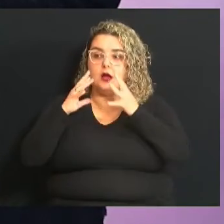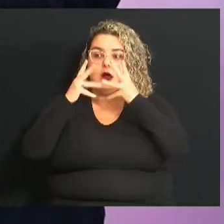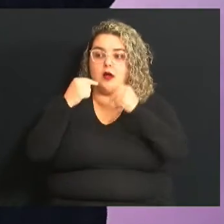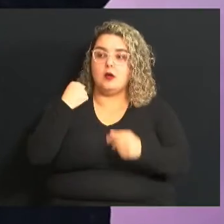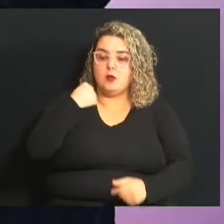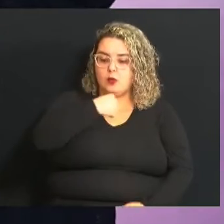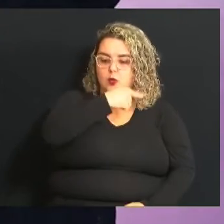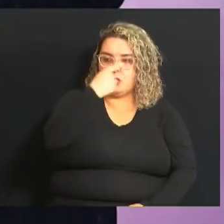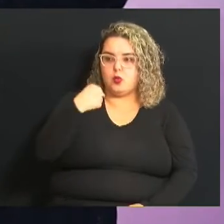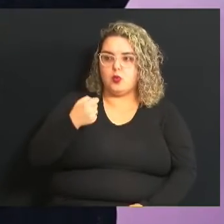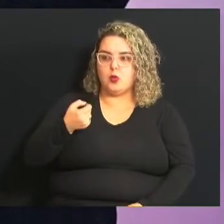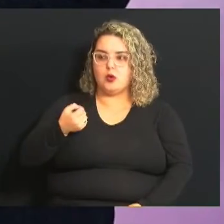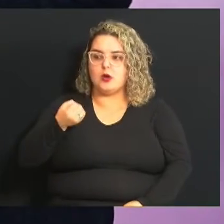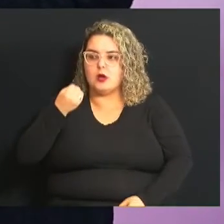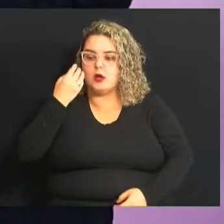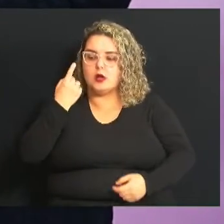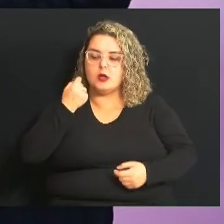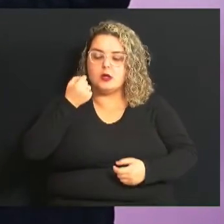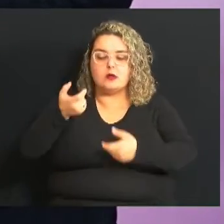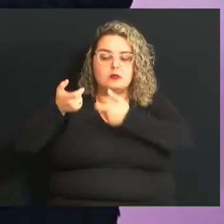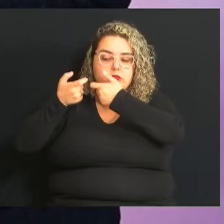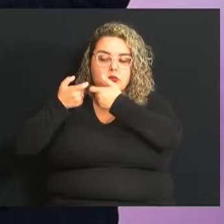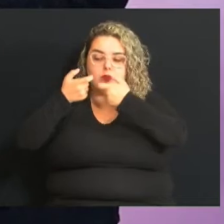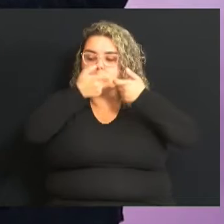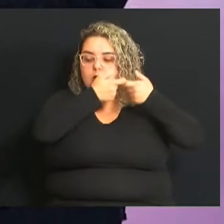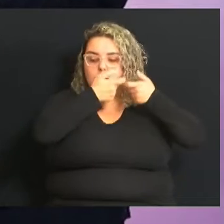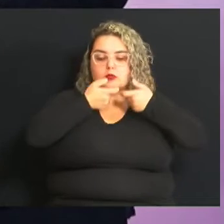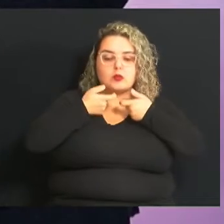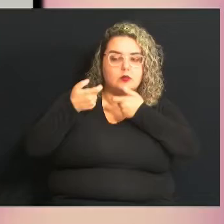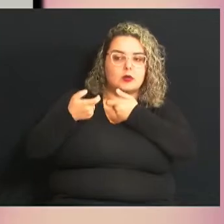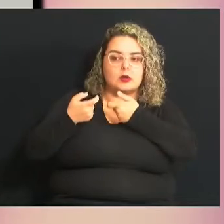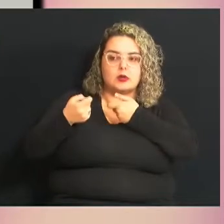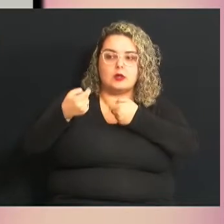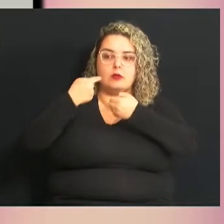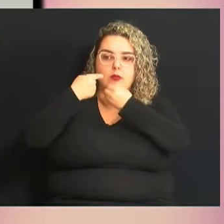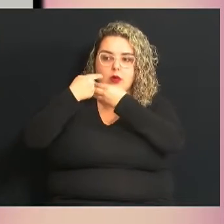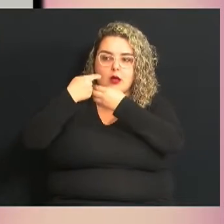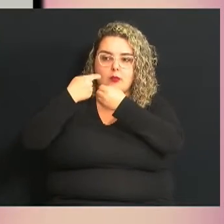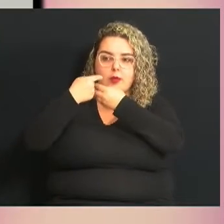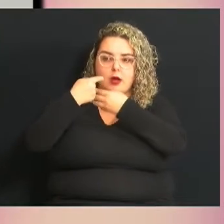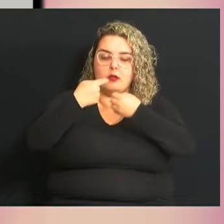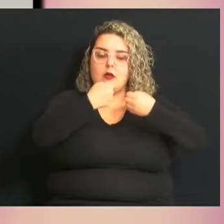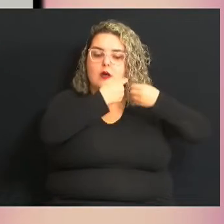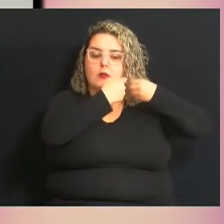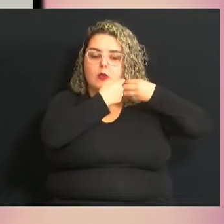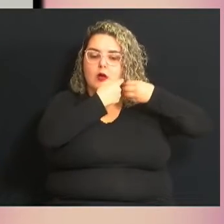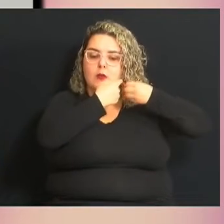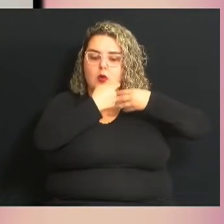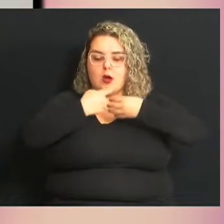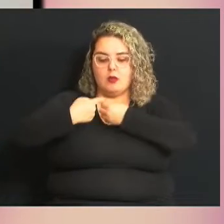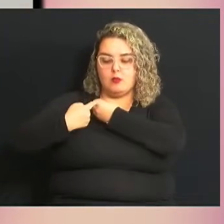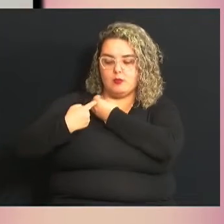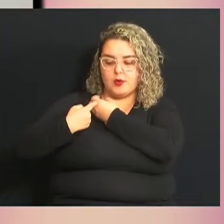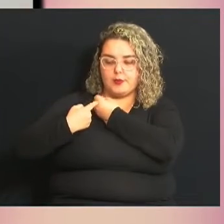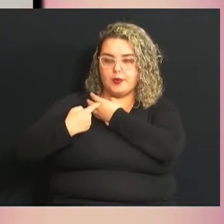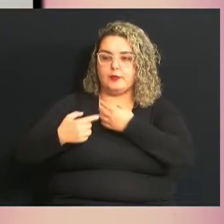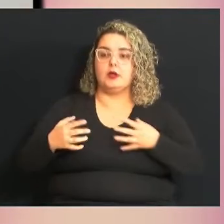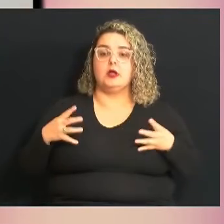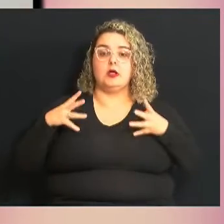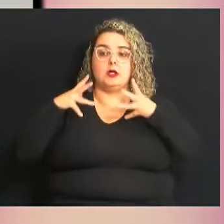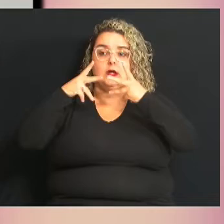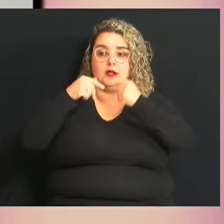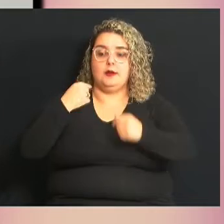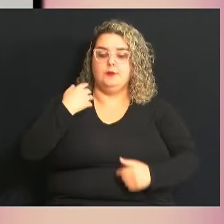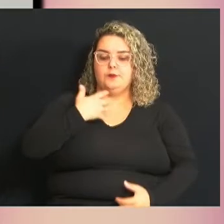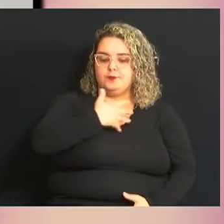boca ou algumas regiões que aí é onde o laser vai ser aplicado? Olha, essas células estão espalhadas em todas as